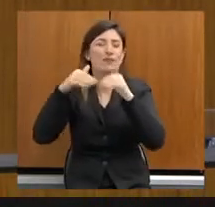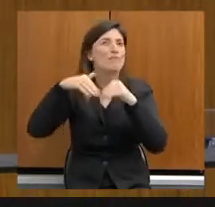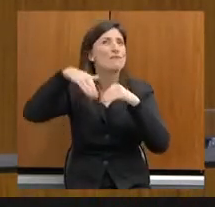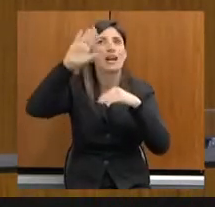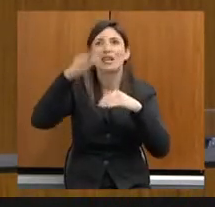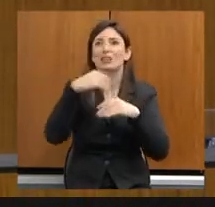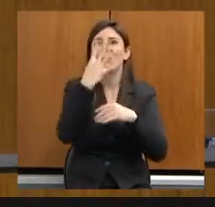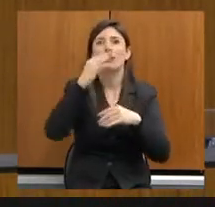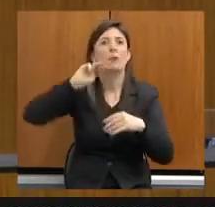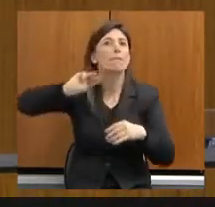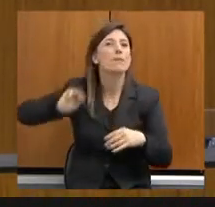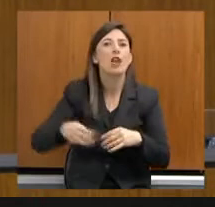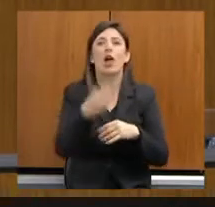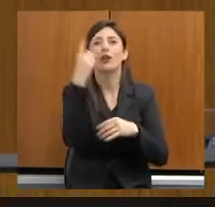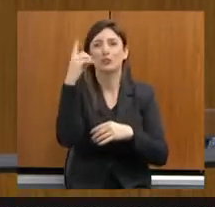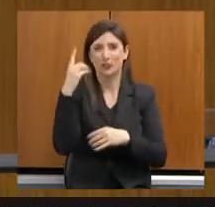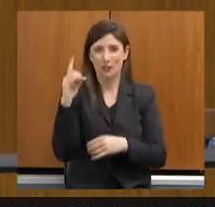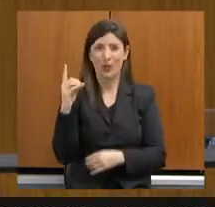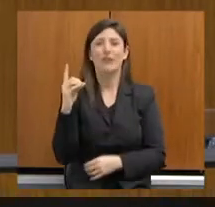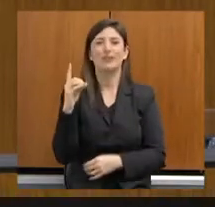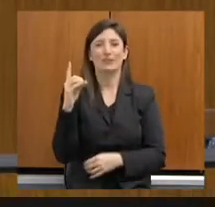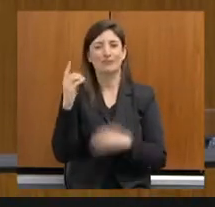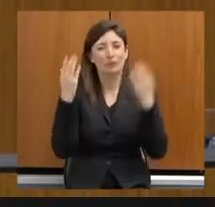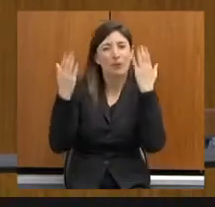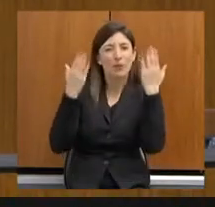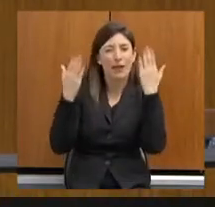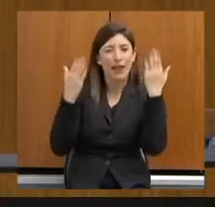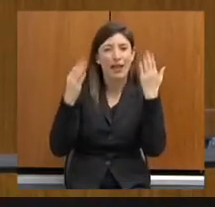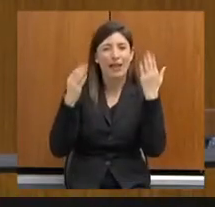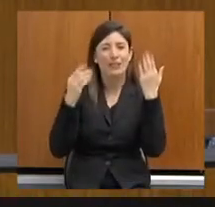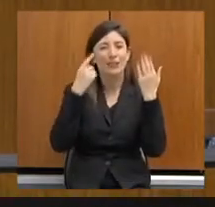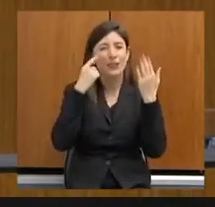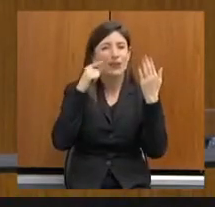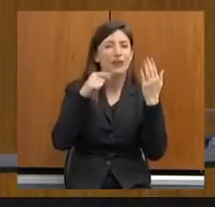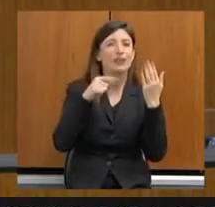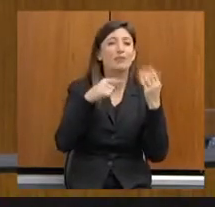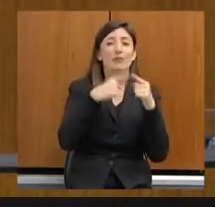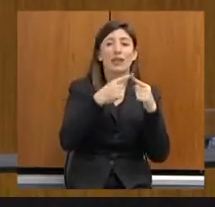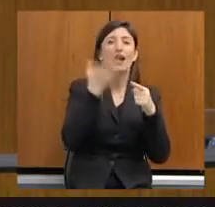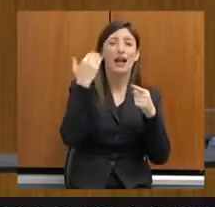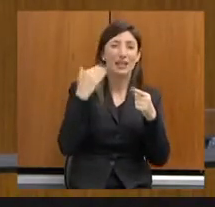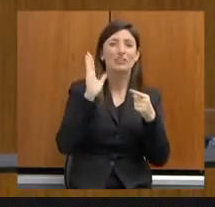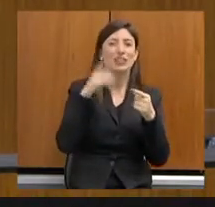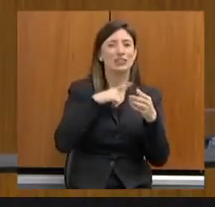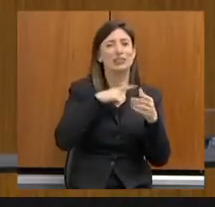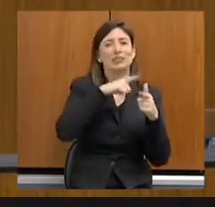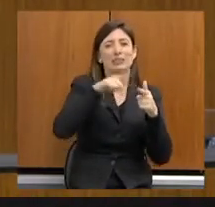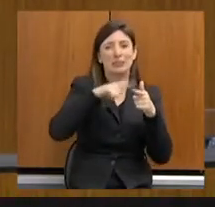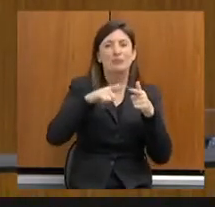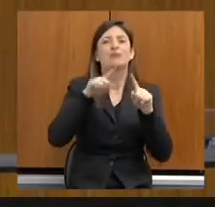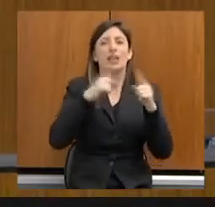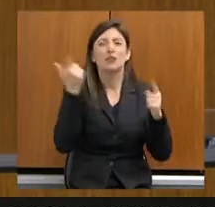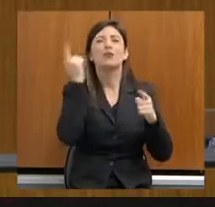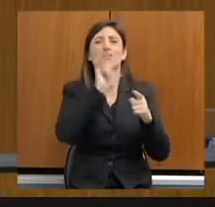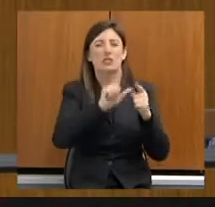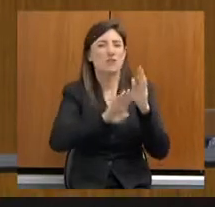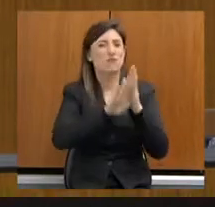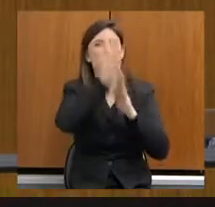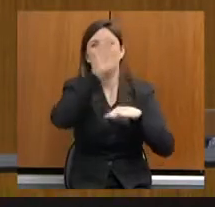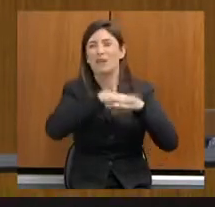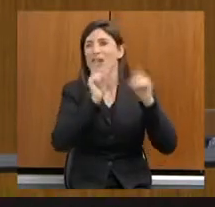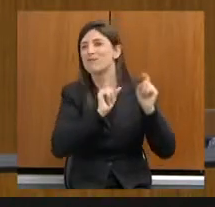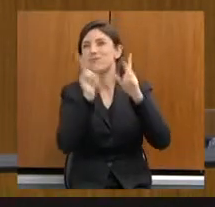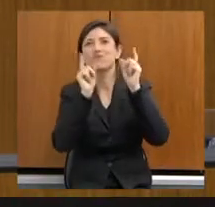e nicho comparado ultrapassando rompendo todas as barreiras no tocante a série Histórica